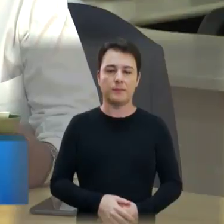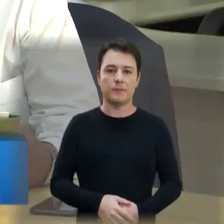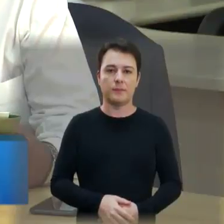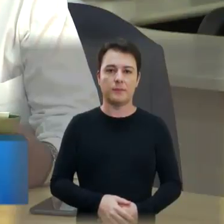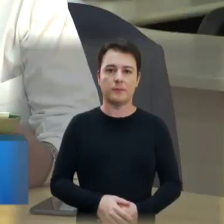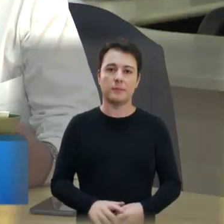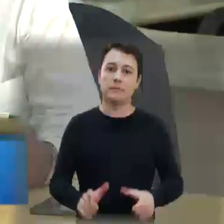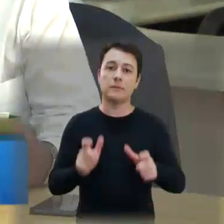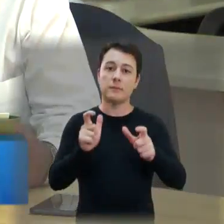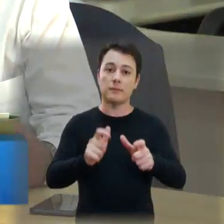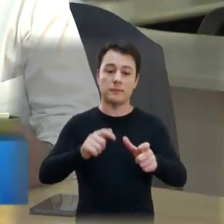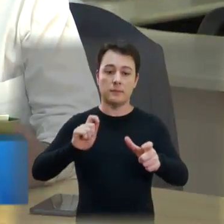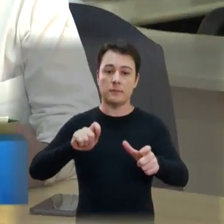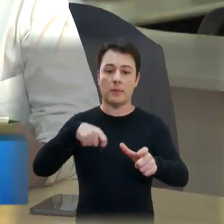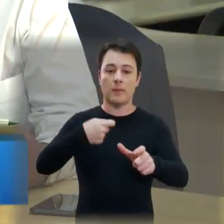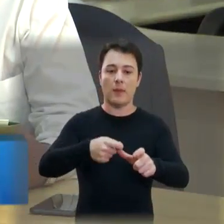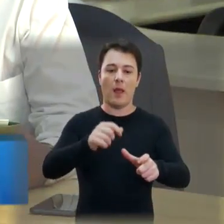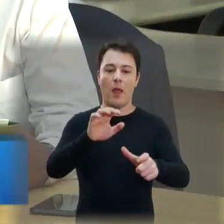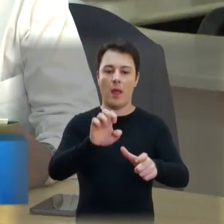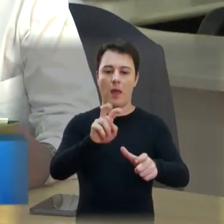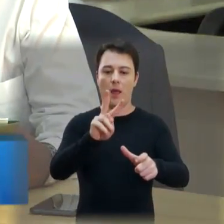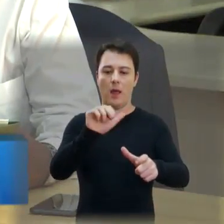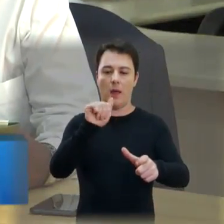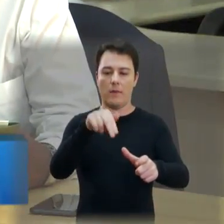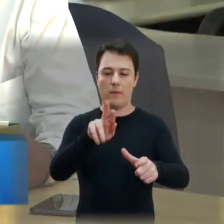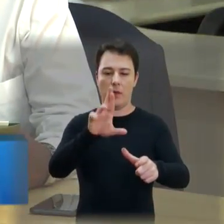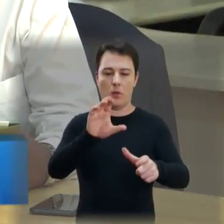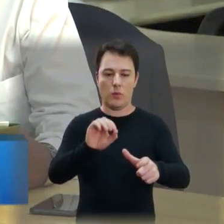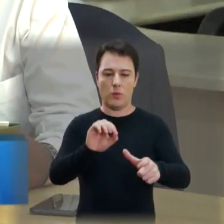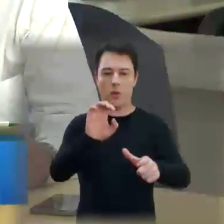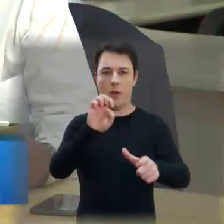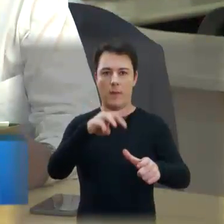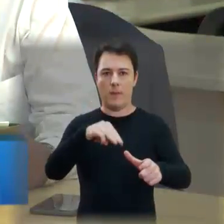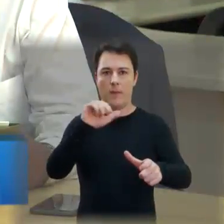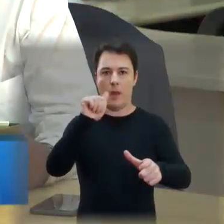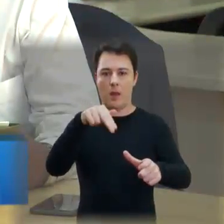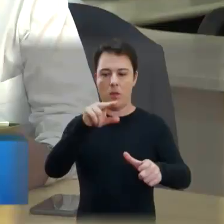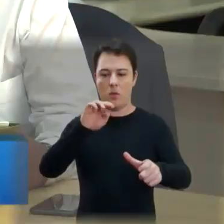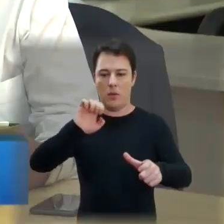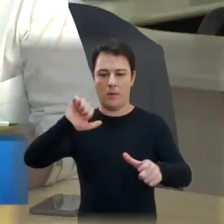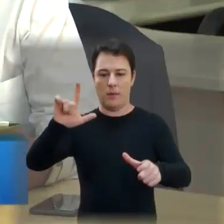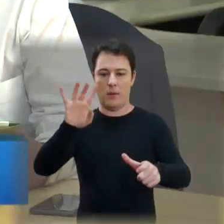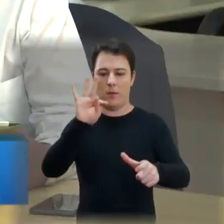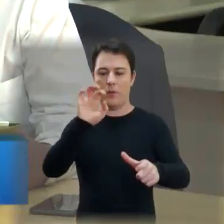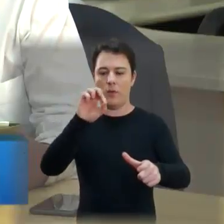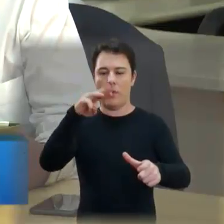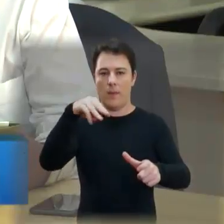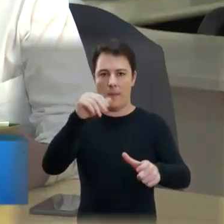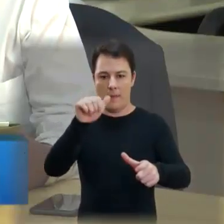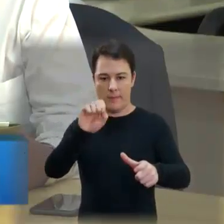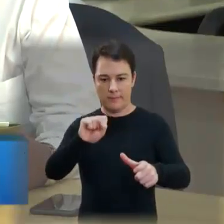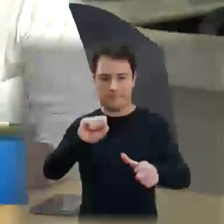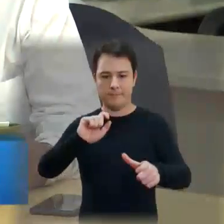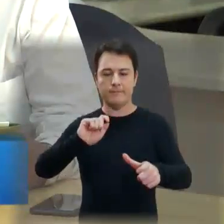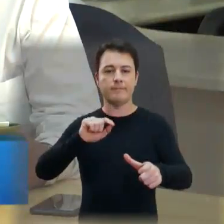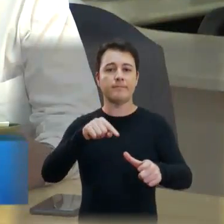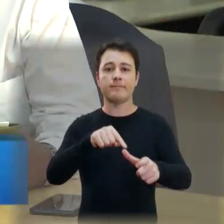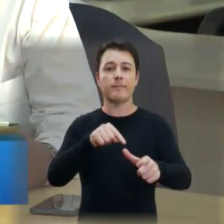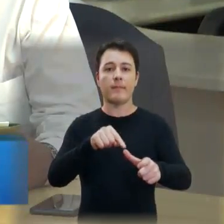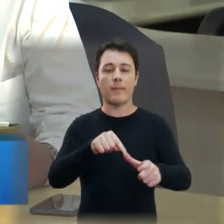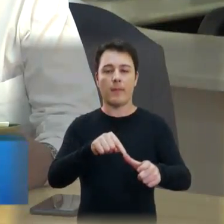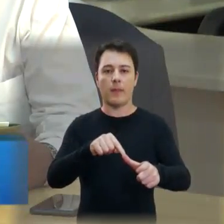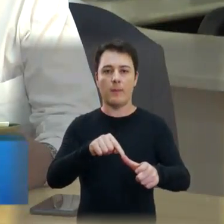Manuel Tomaso de Condinha, lá no Jardim Del Rey, a quadra poliesportiva de área de lazer, Dirce